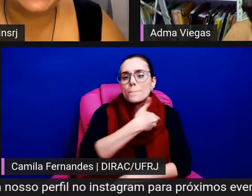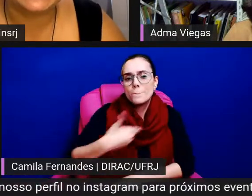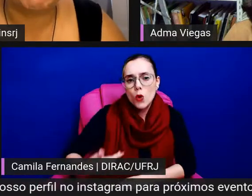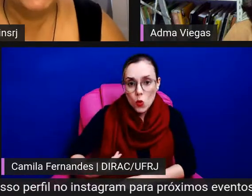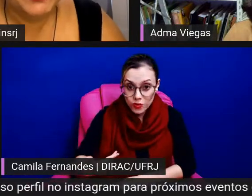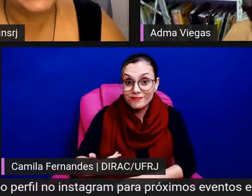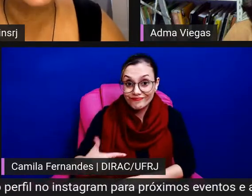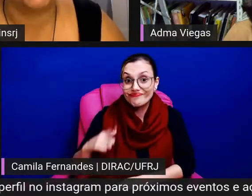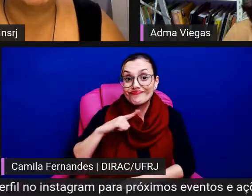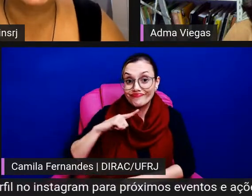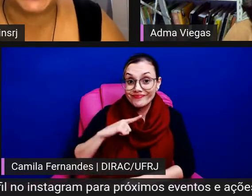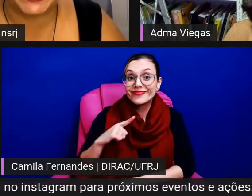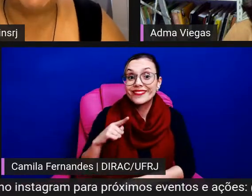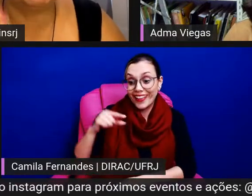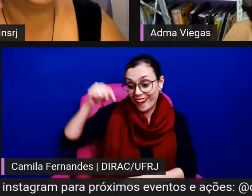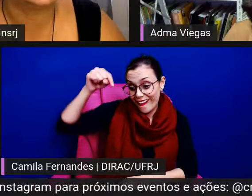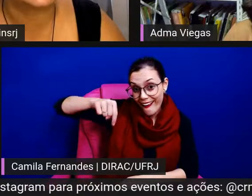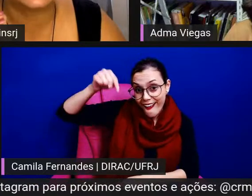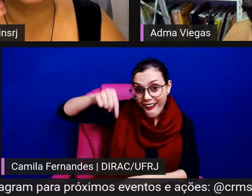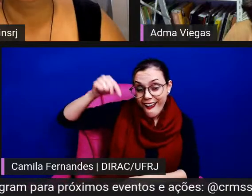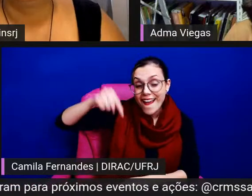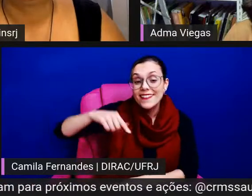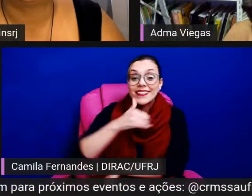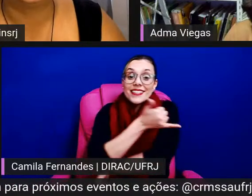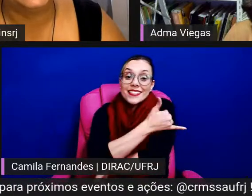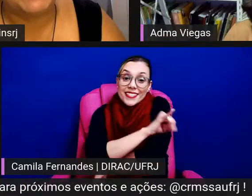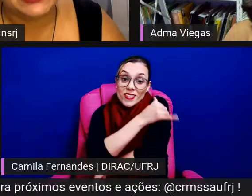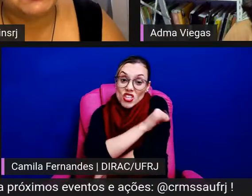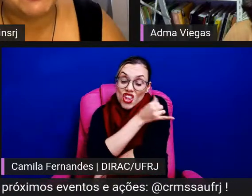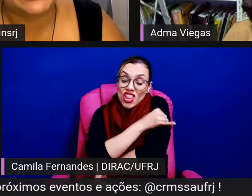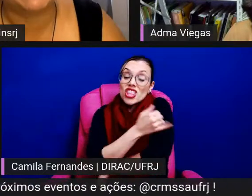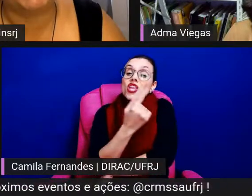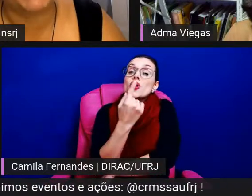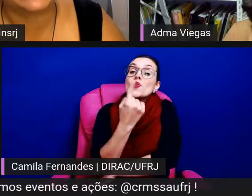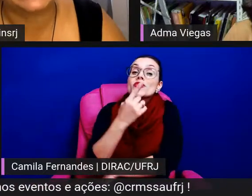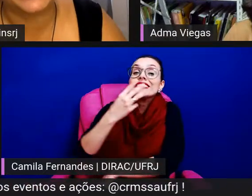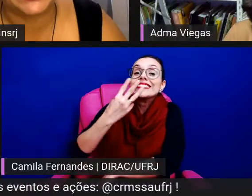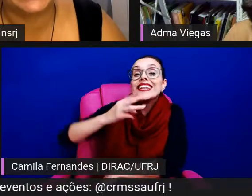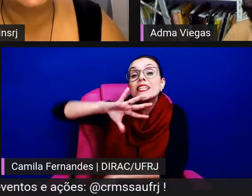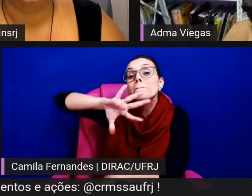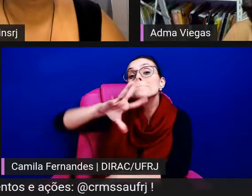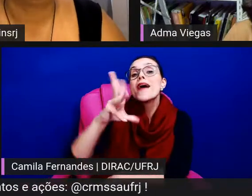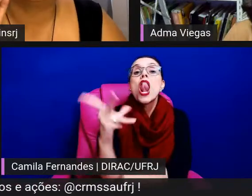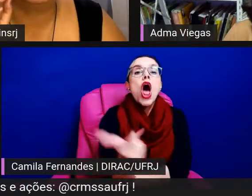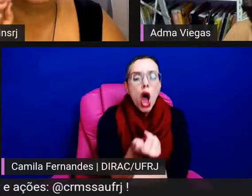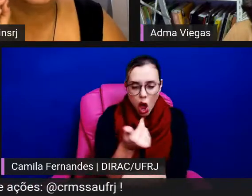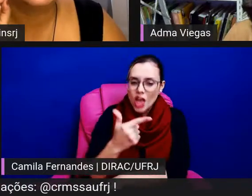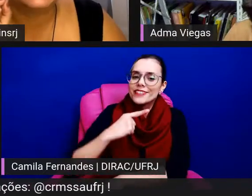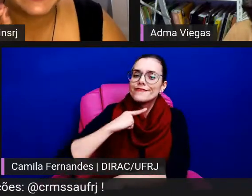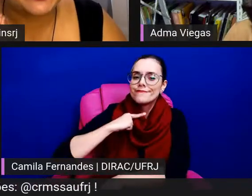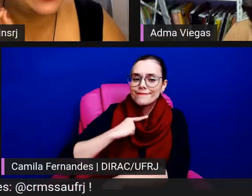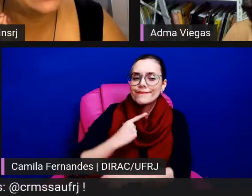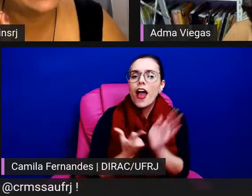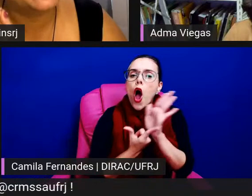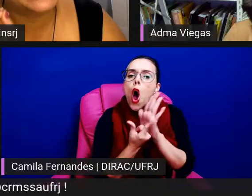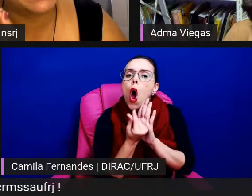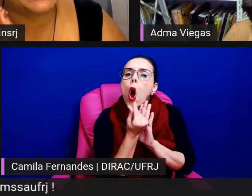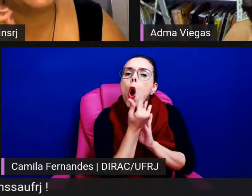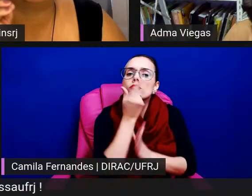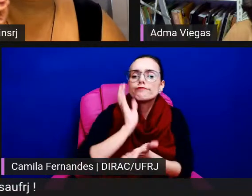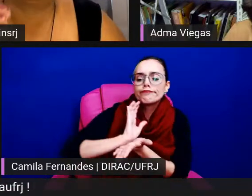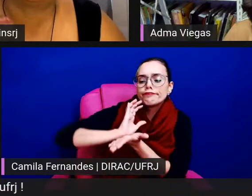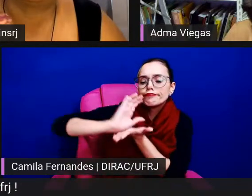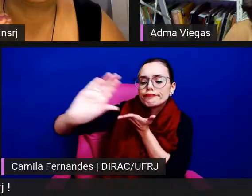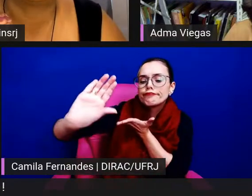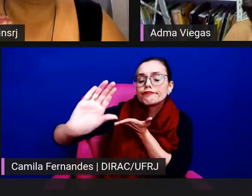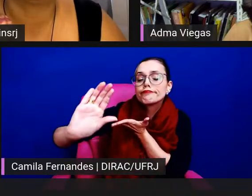chamada segurança pública, de compra de arma, munição, que atinge principalmente a população negra, enquanto R$ 0 do